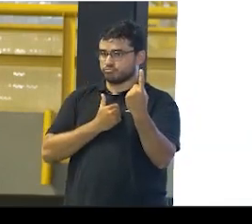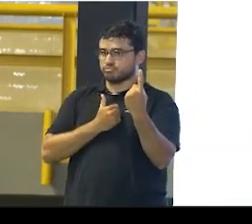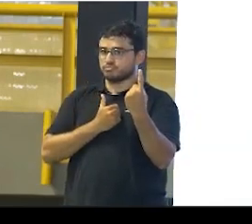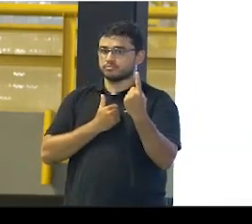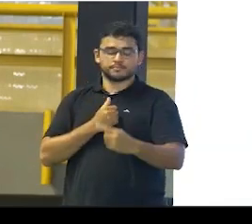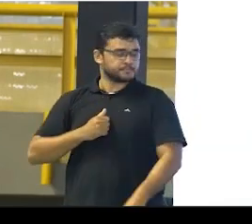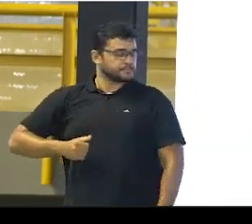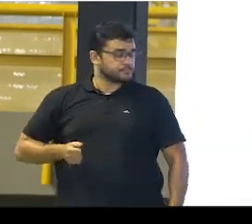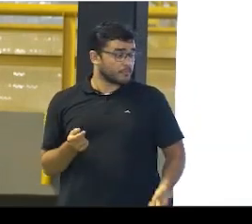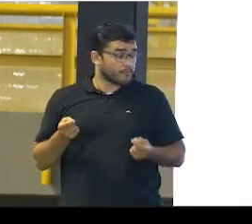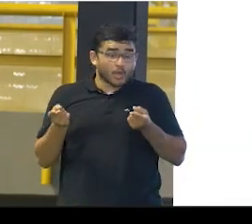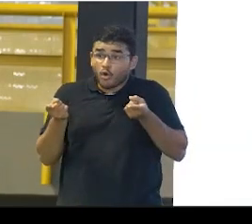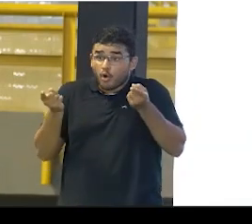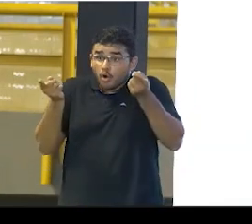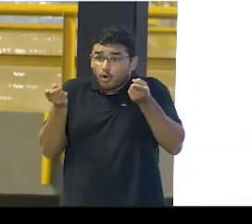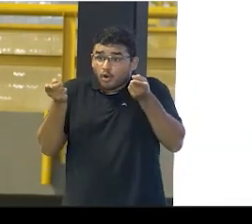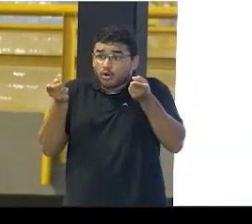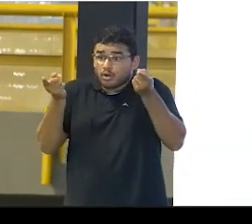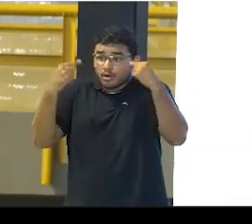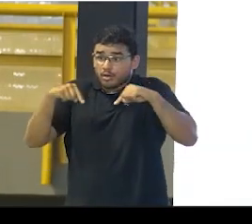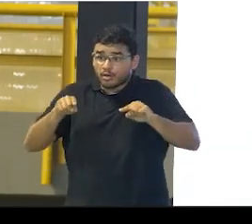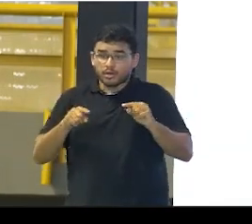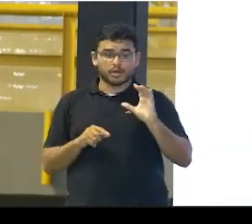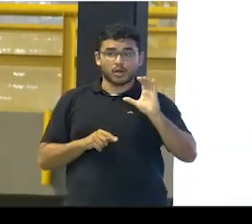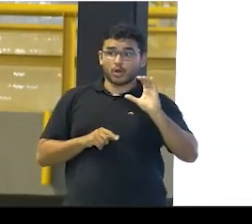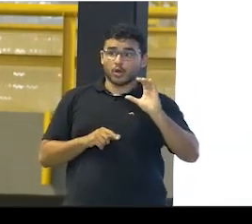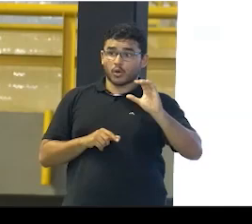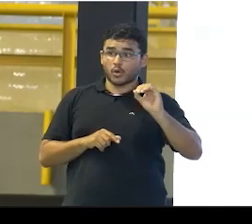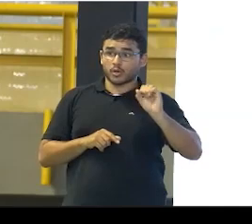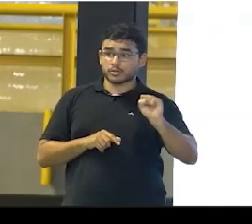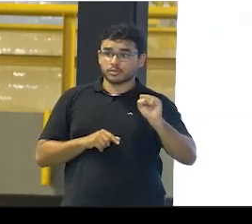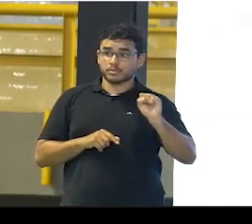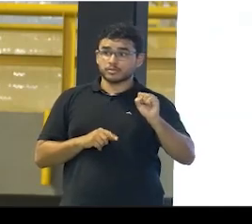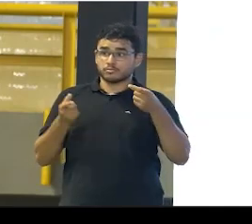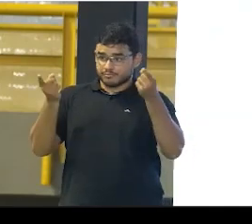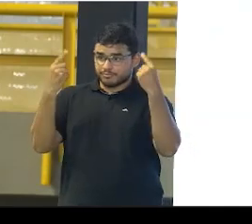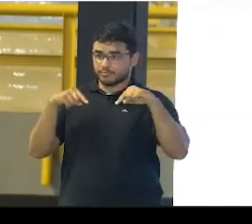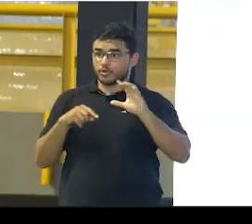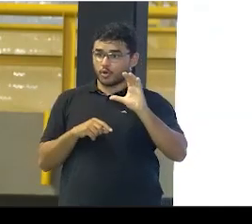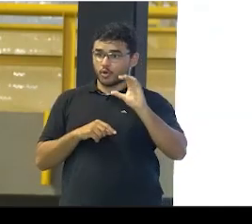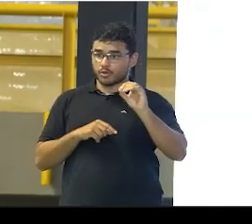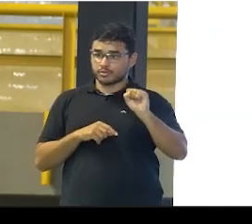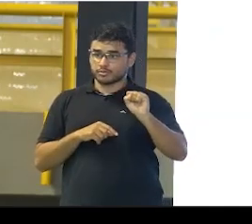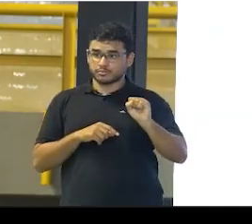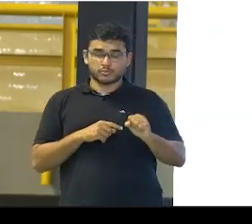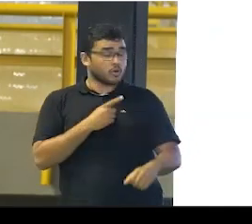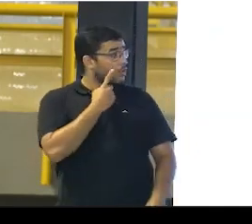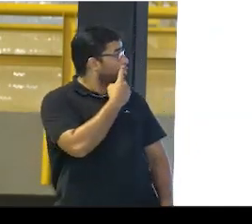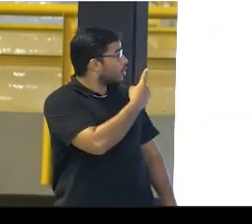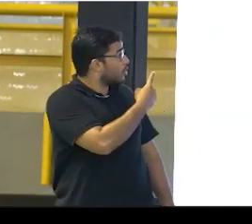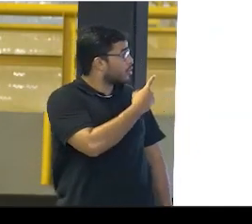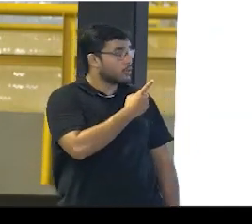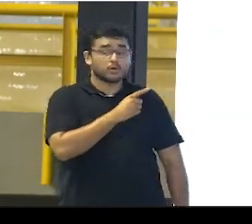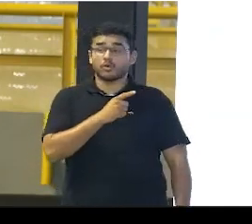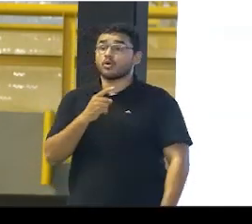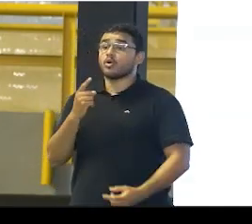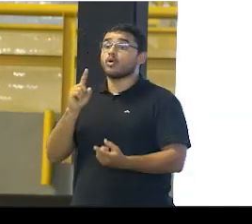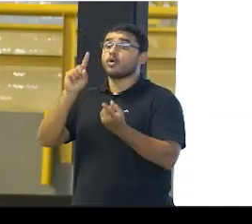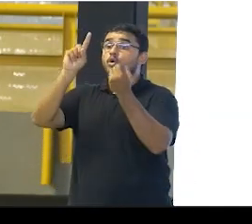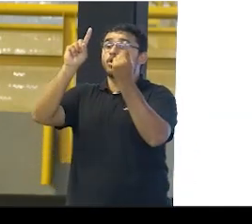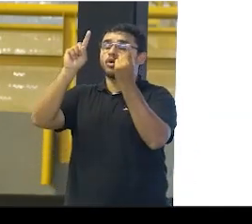mede 6 a mais. Se eu pegar 30 e tirar o 6 a mais, o